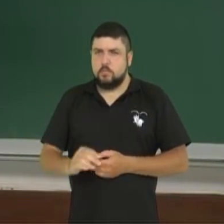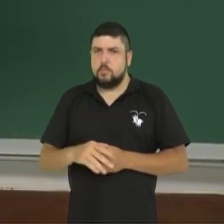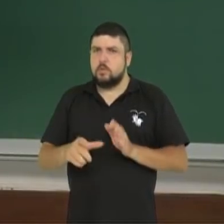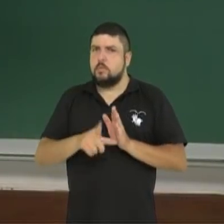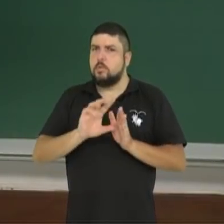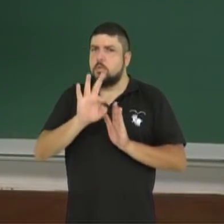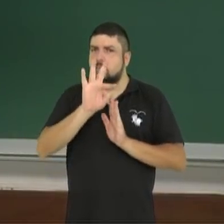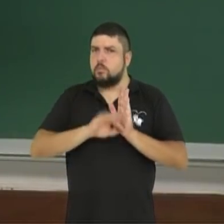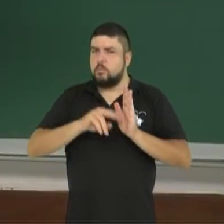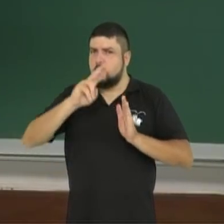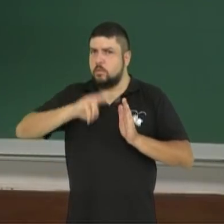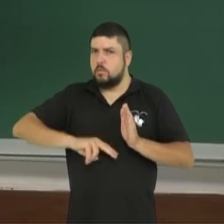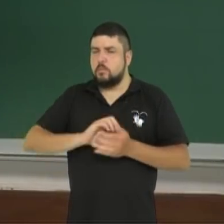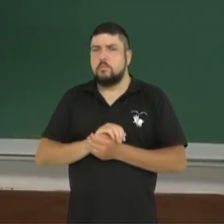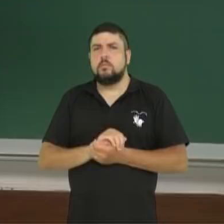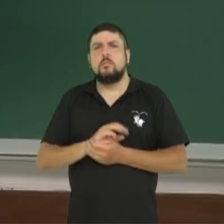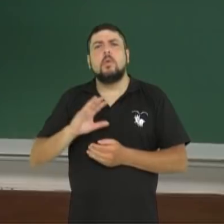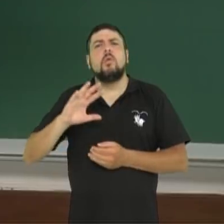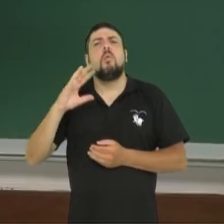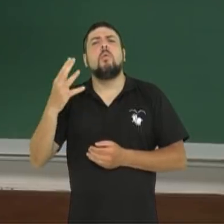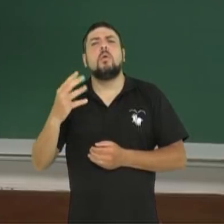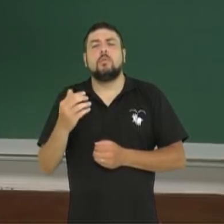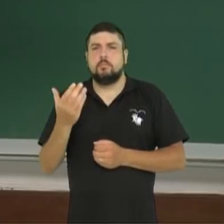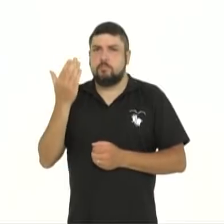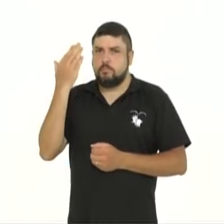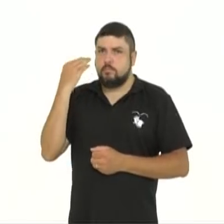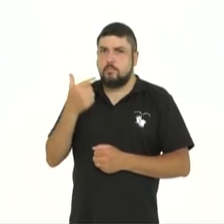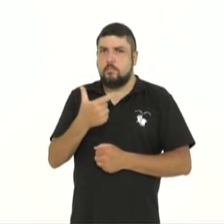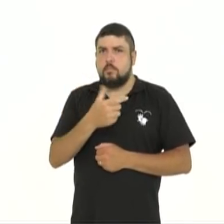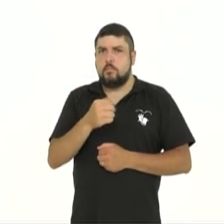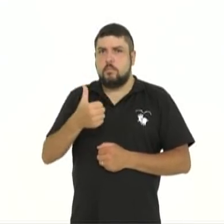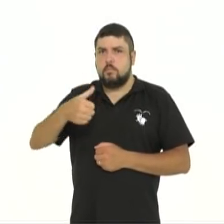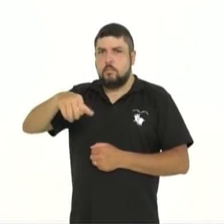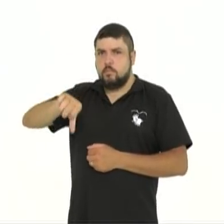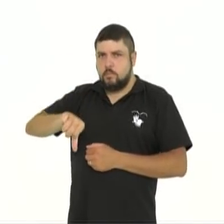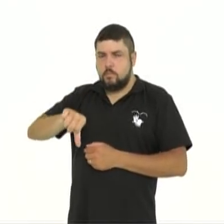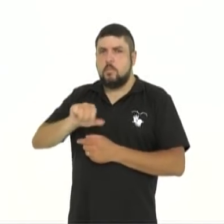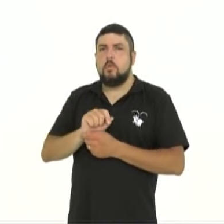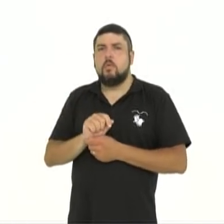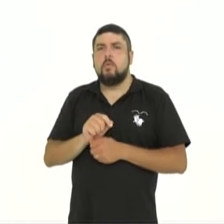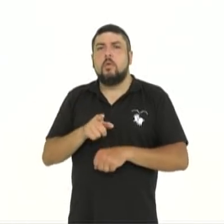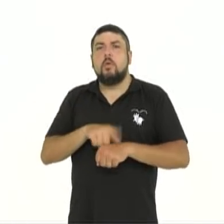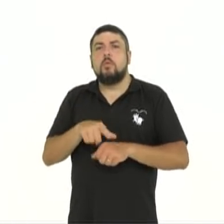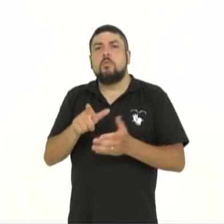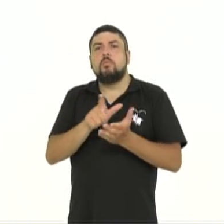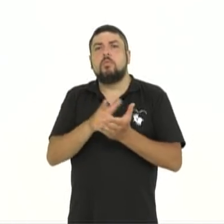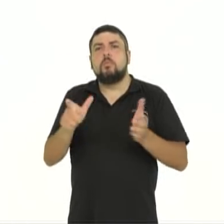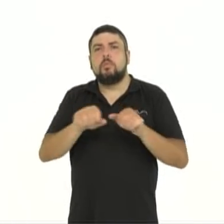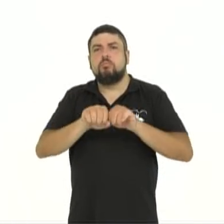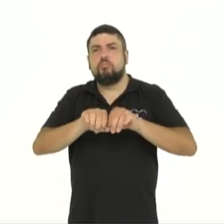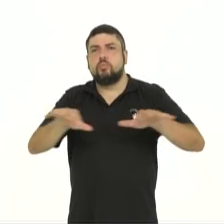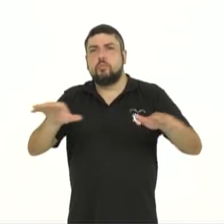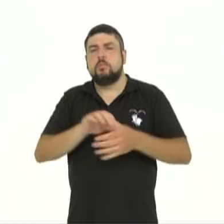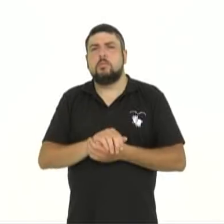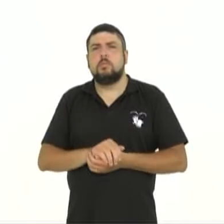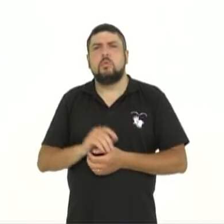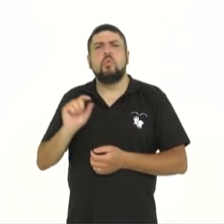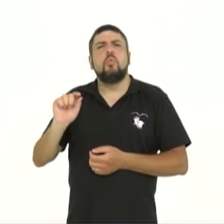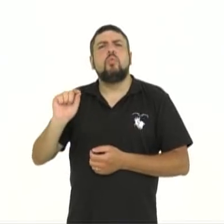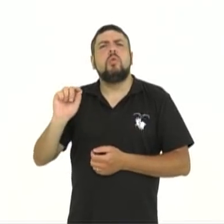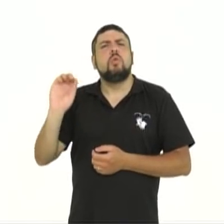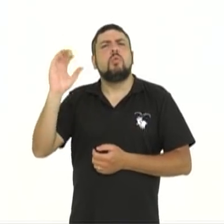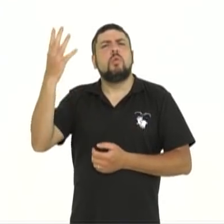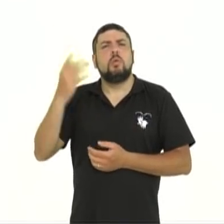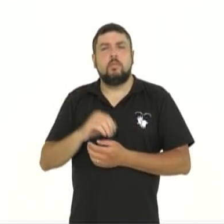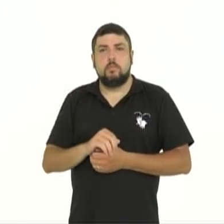texto. Quando? Em 2019, né? Isso foi visível ali, né? O momento em que foi publicada a notícia. O que houve? Os venezuelanos